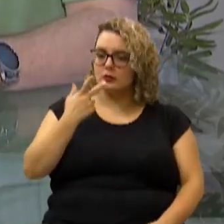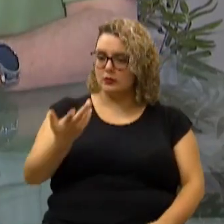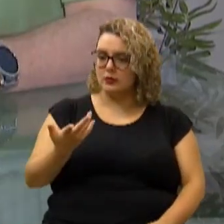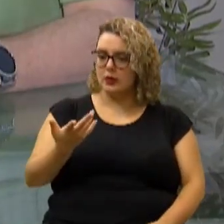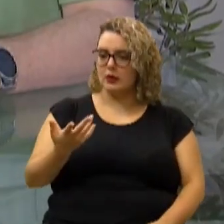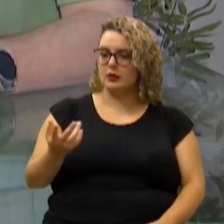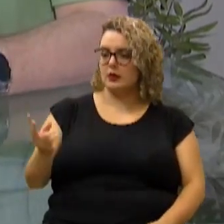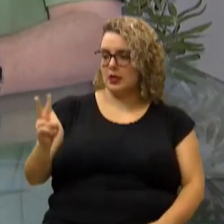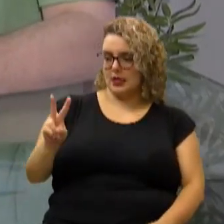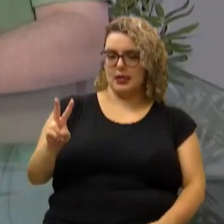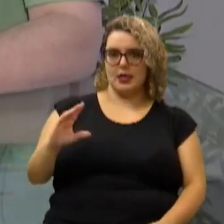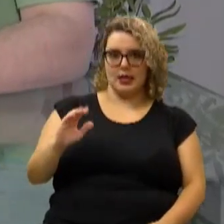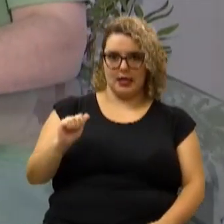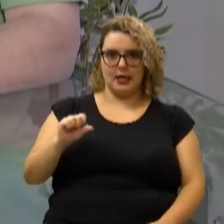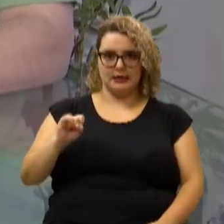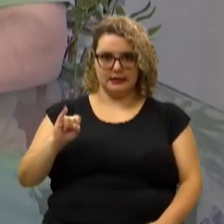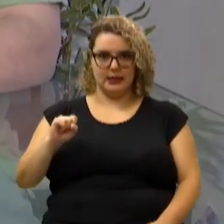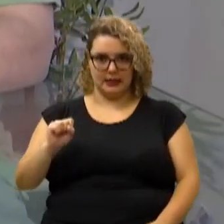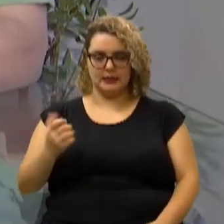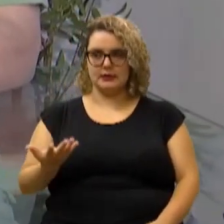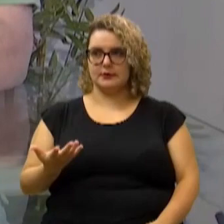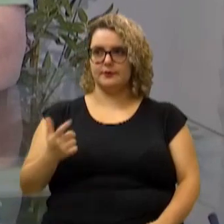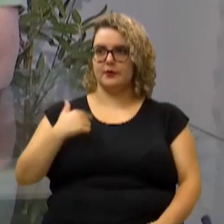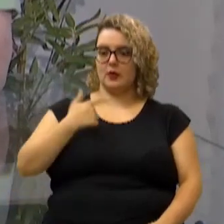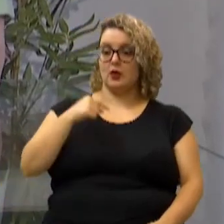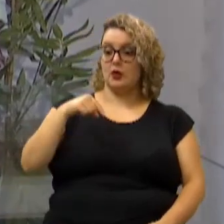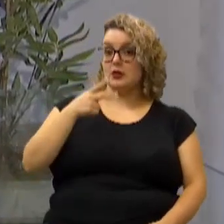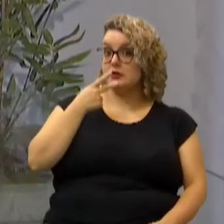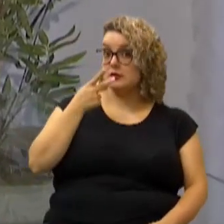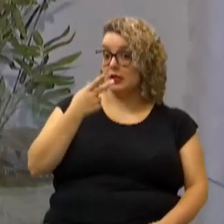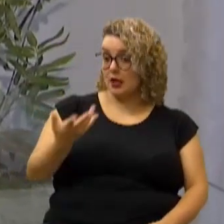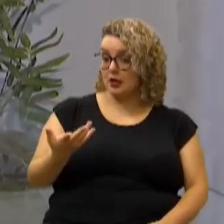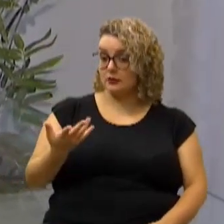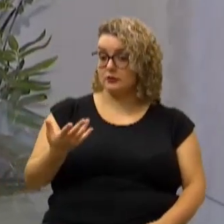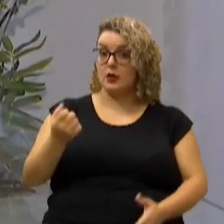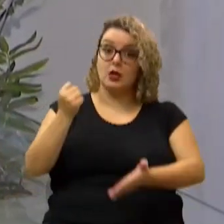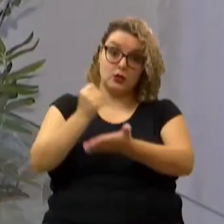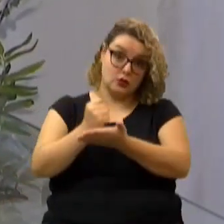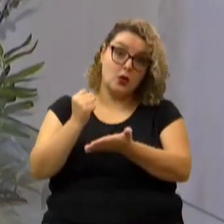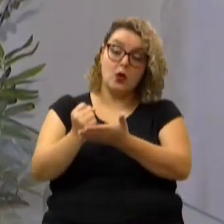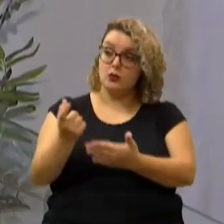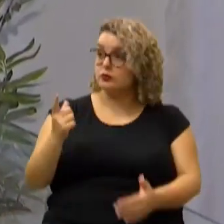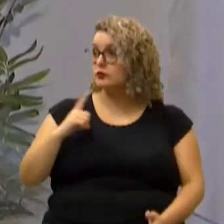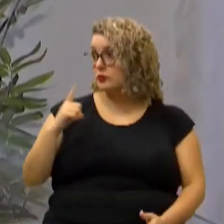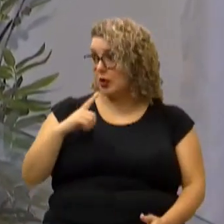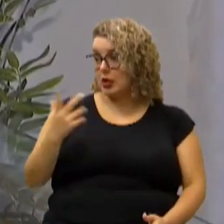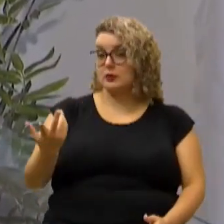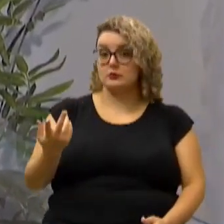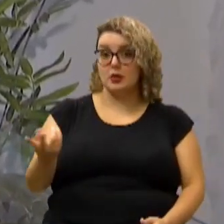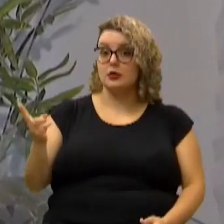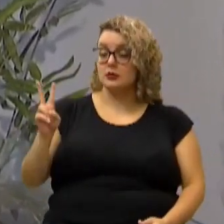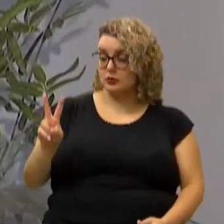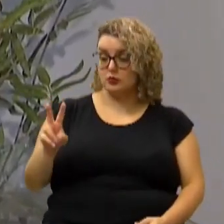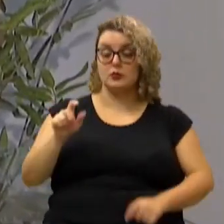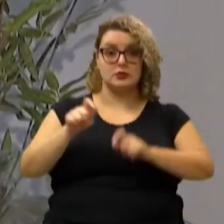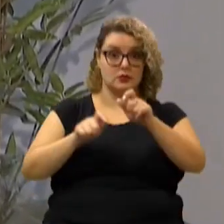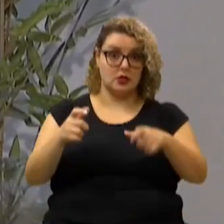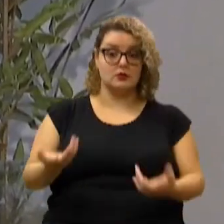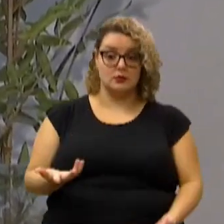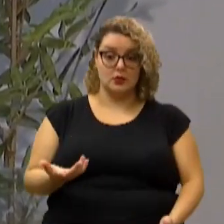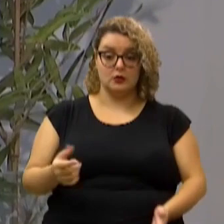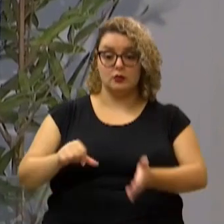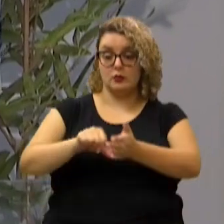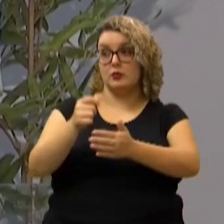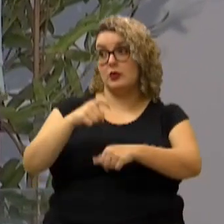quando a gente fala em casais a gente aqui está falando num contrato que existe entre duas